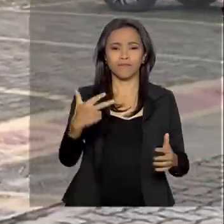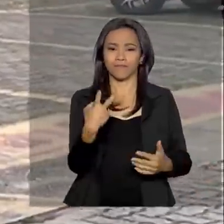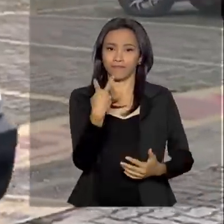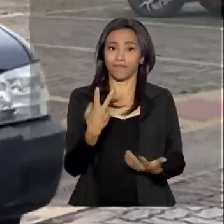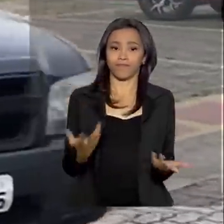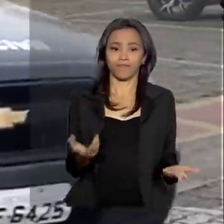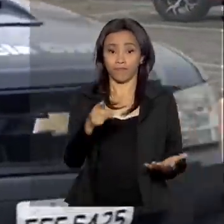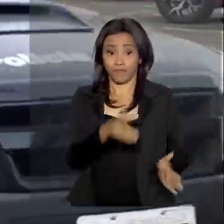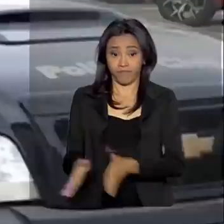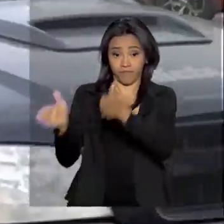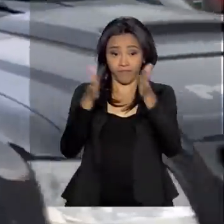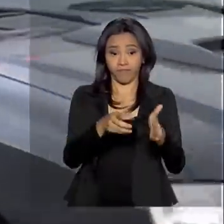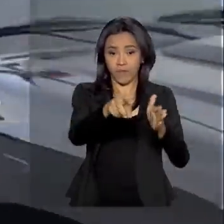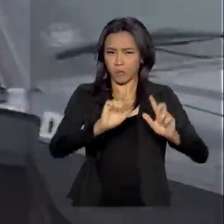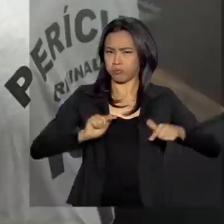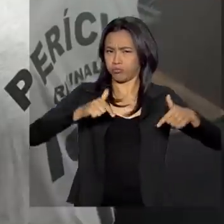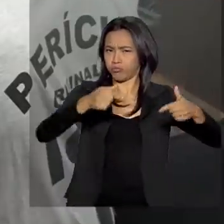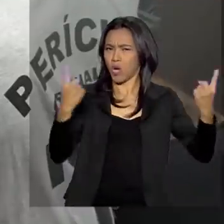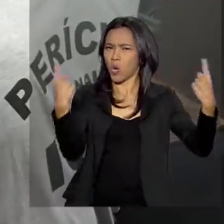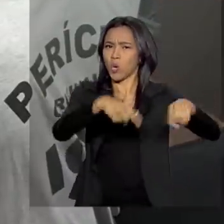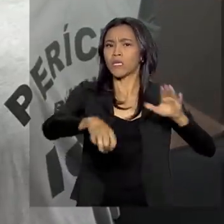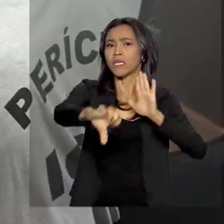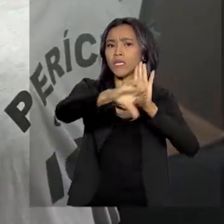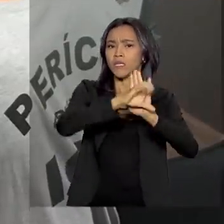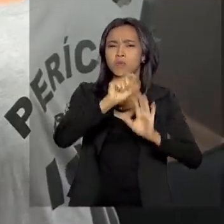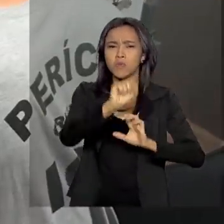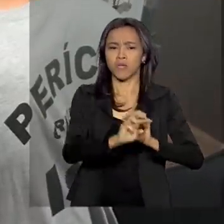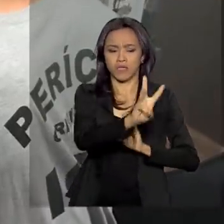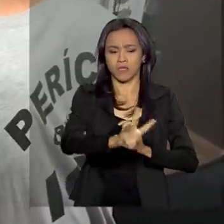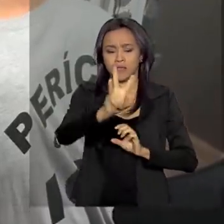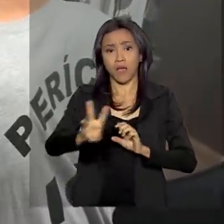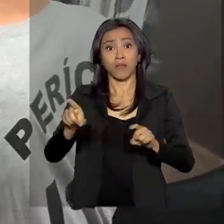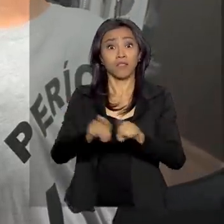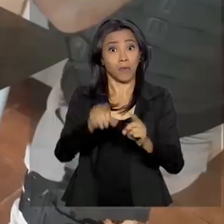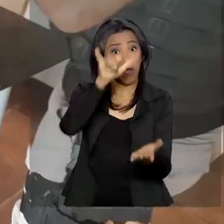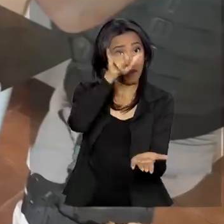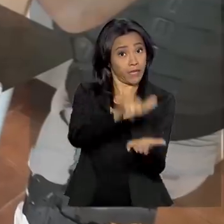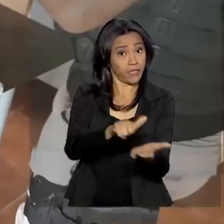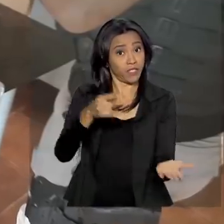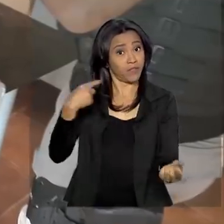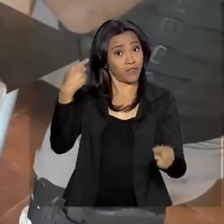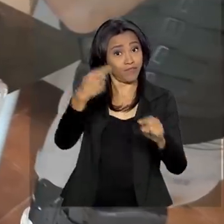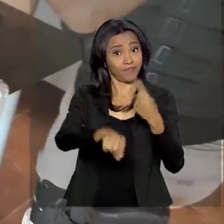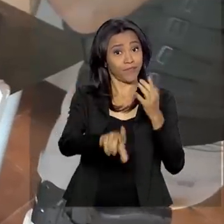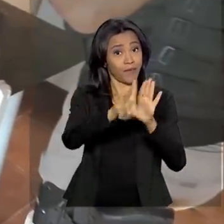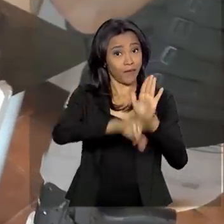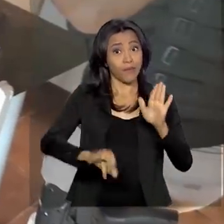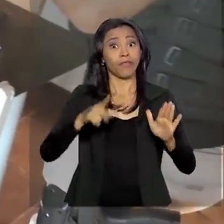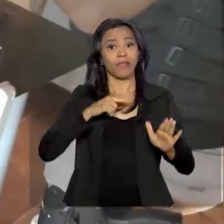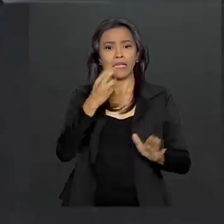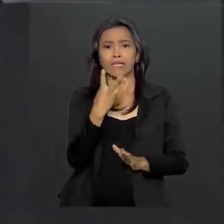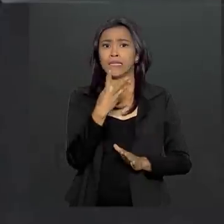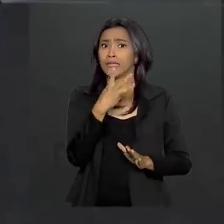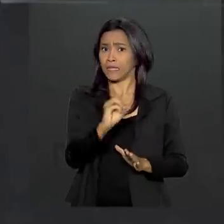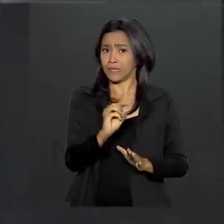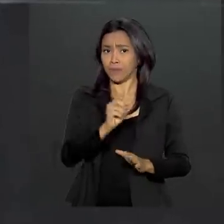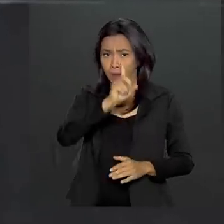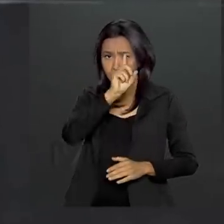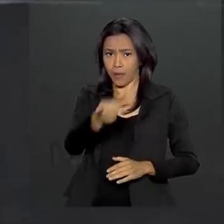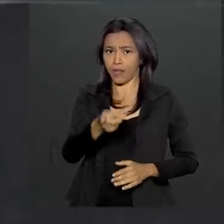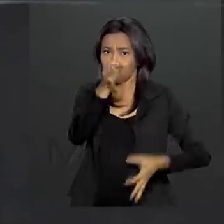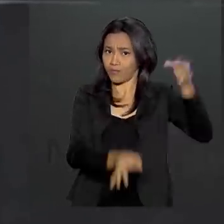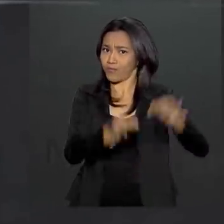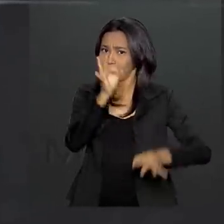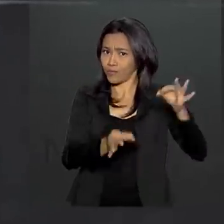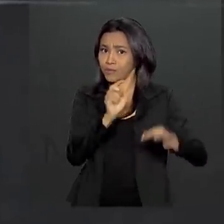operação de combate a crimes envolvendo os sites e aplicativos legais da internet cumpre 30 mandados de busca e apreensão